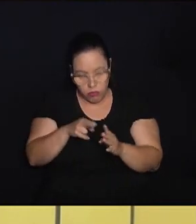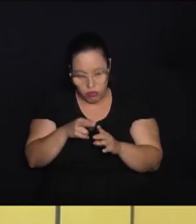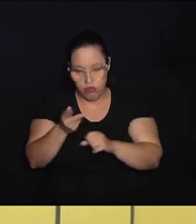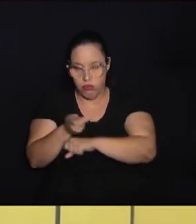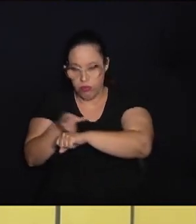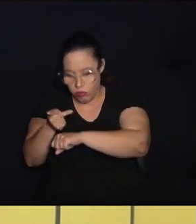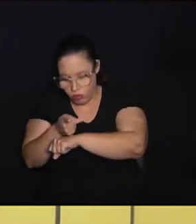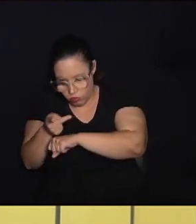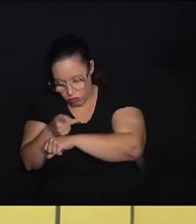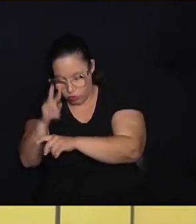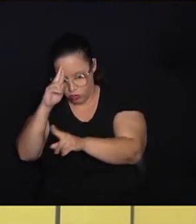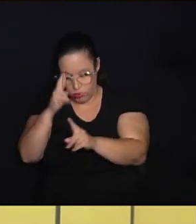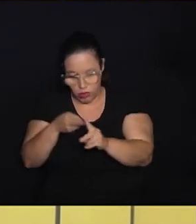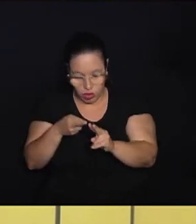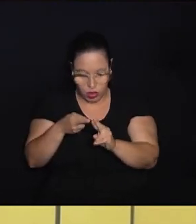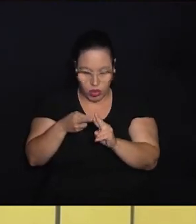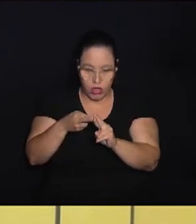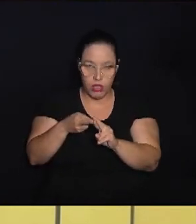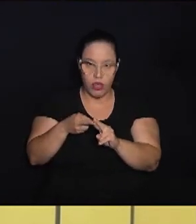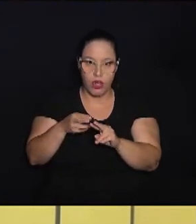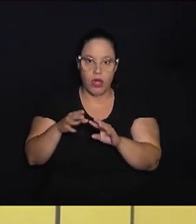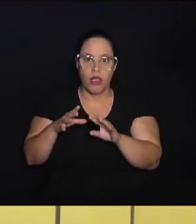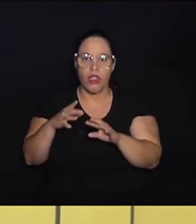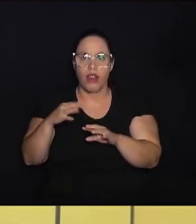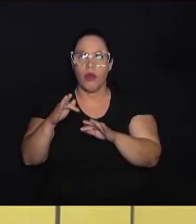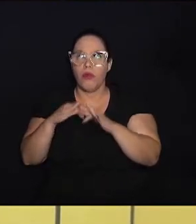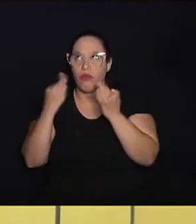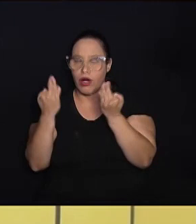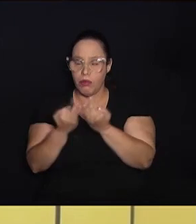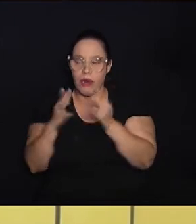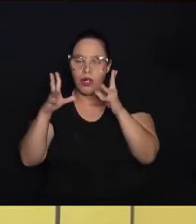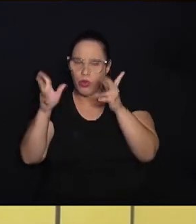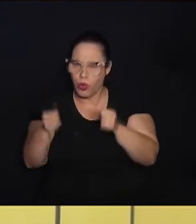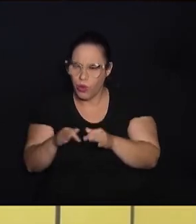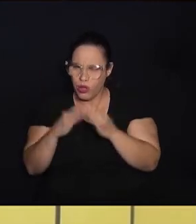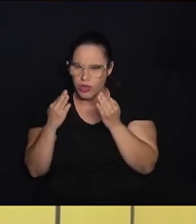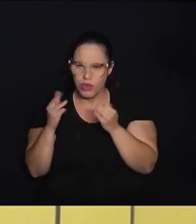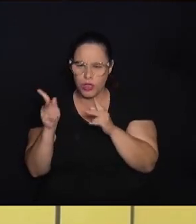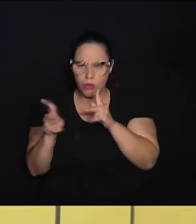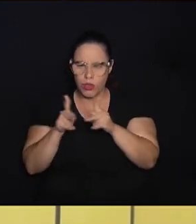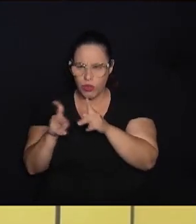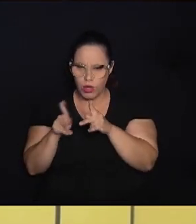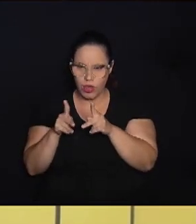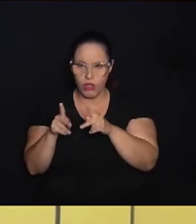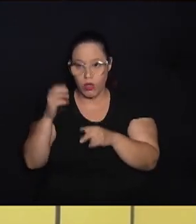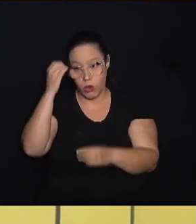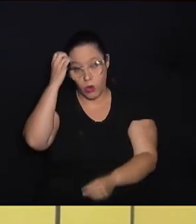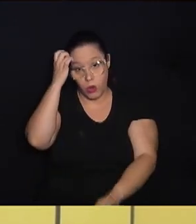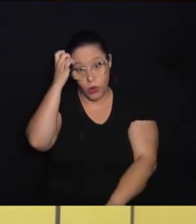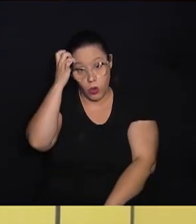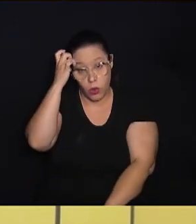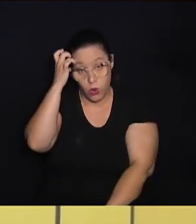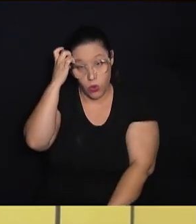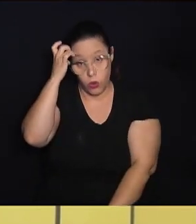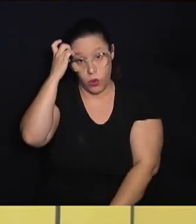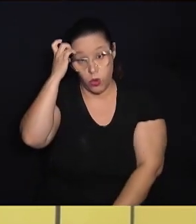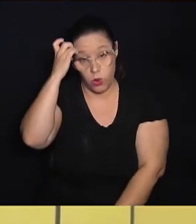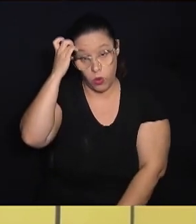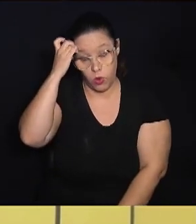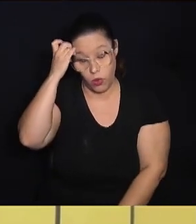né A minha família inteira de professores minha mãe professora minha avó professora tias professoras fui aluno durante muito tempo me tornei